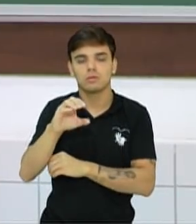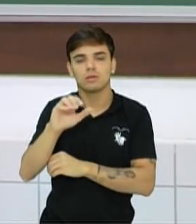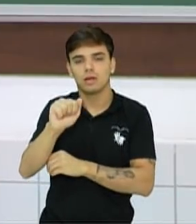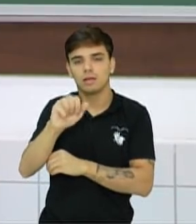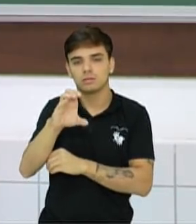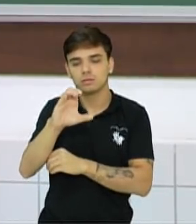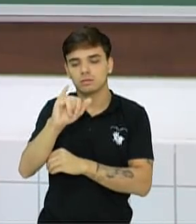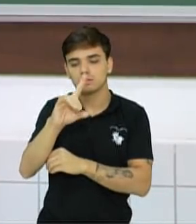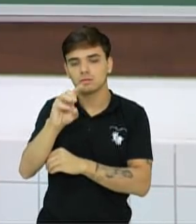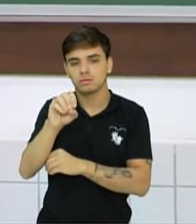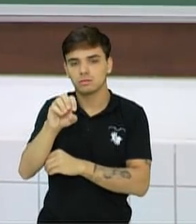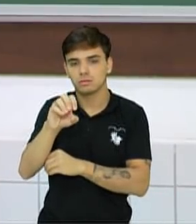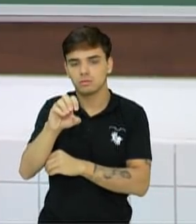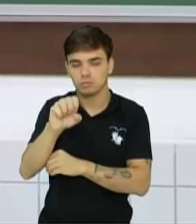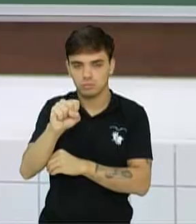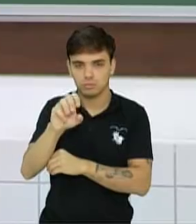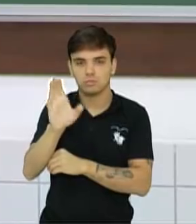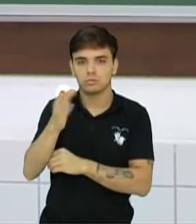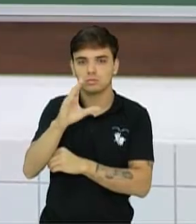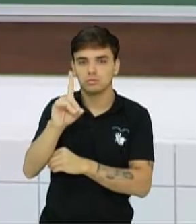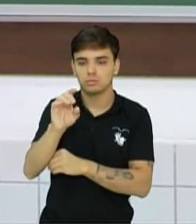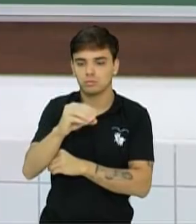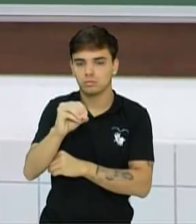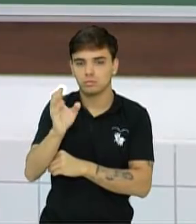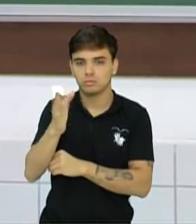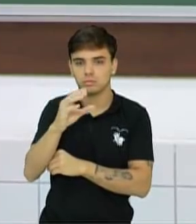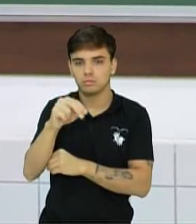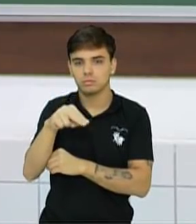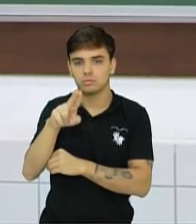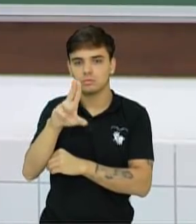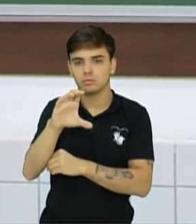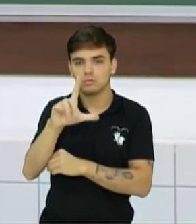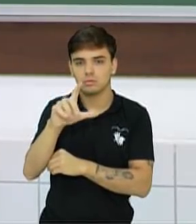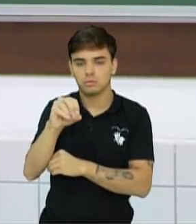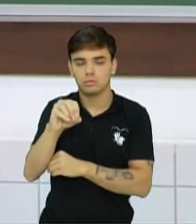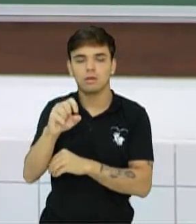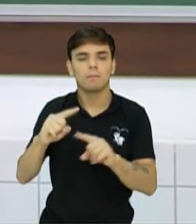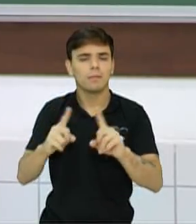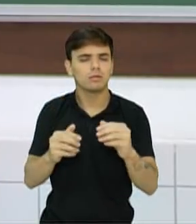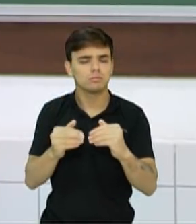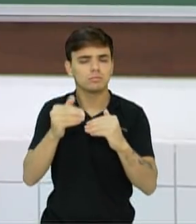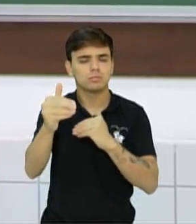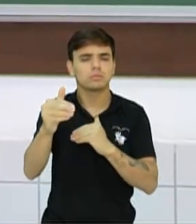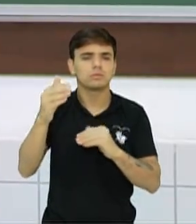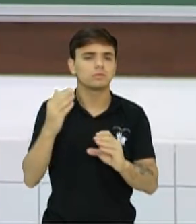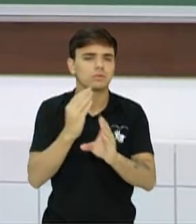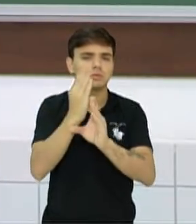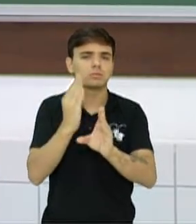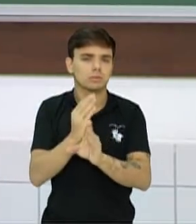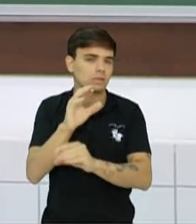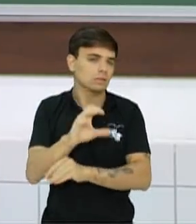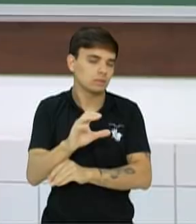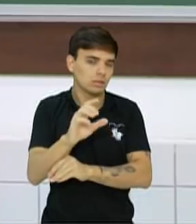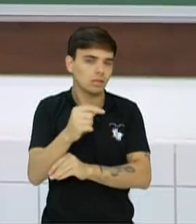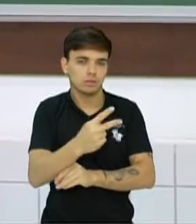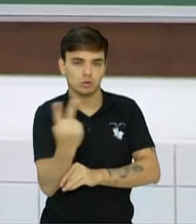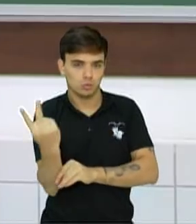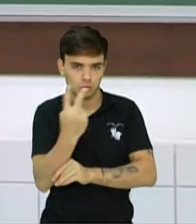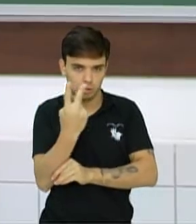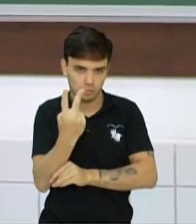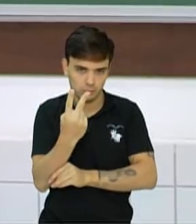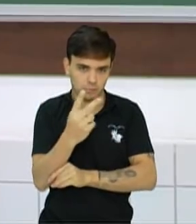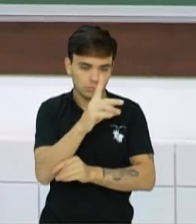núcleo ou ácidos nucleicos. Mais adiante, nós descobrimos que esses ácidos nucleicos, na verdade, são dois,